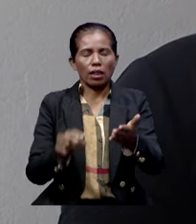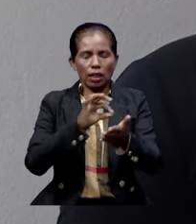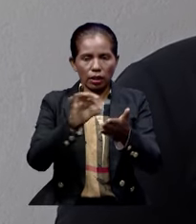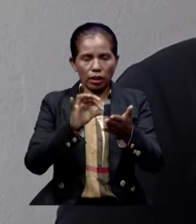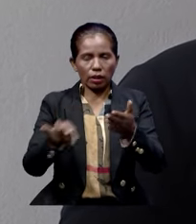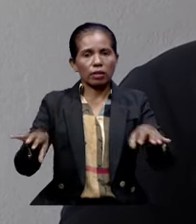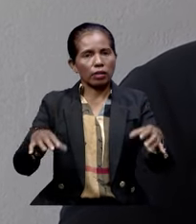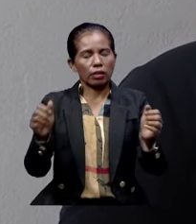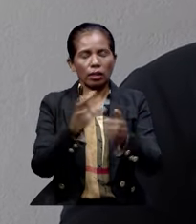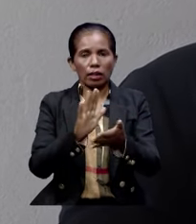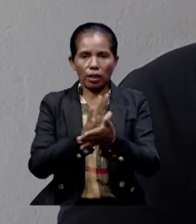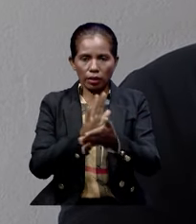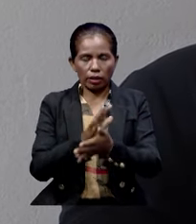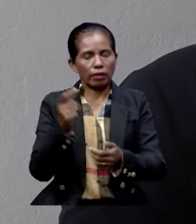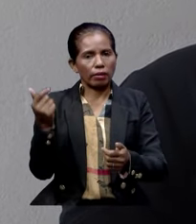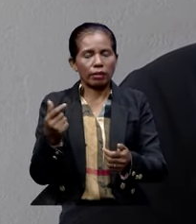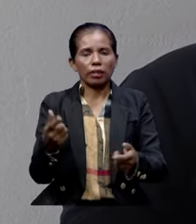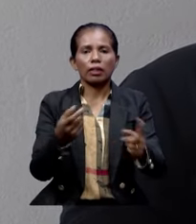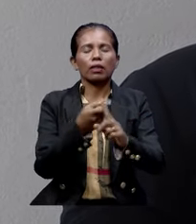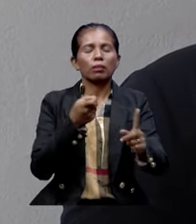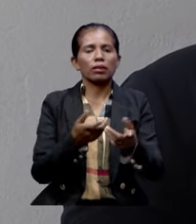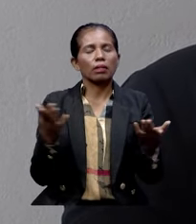lá. Agora, nem ato mais no BNB,